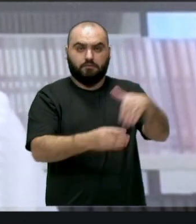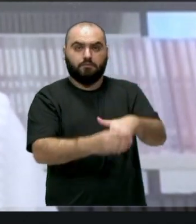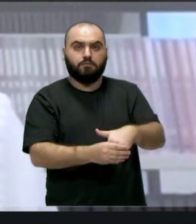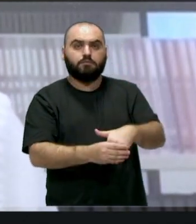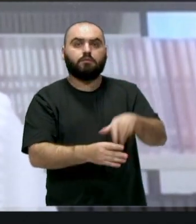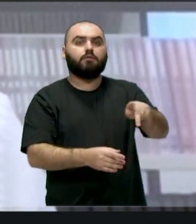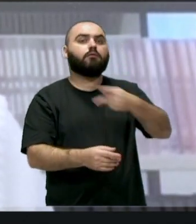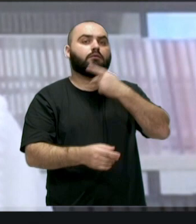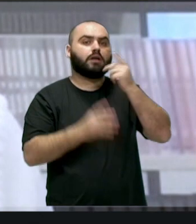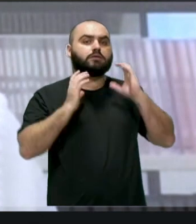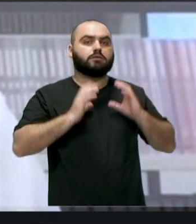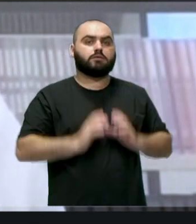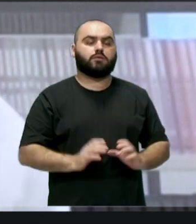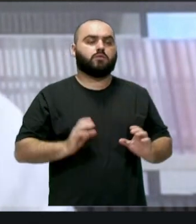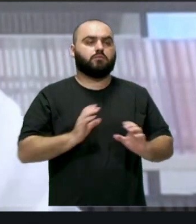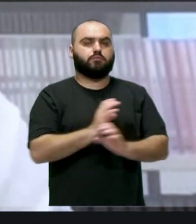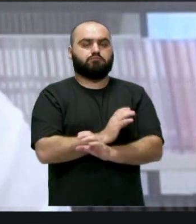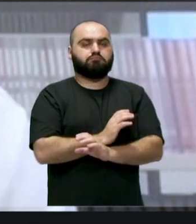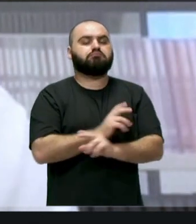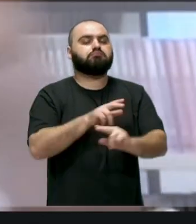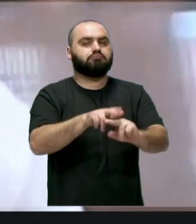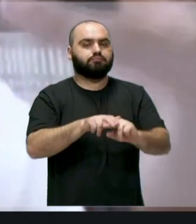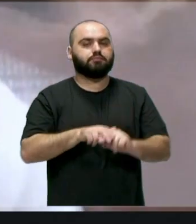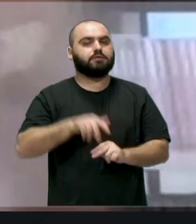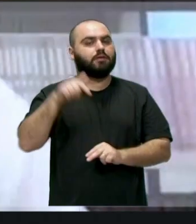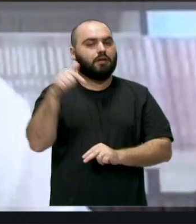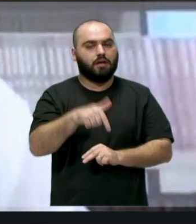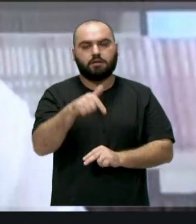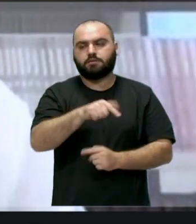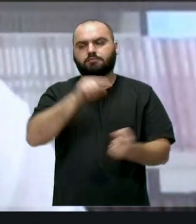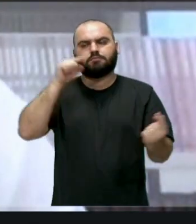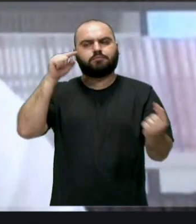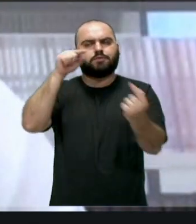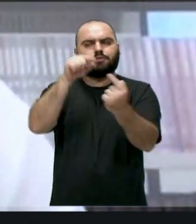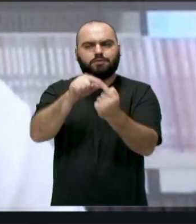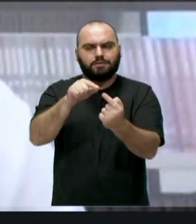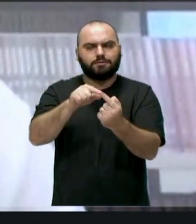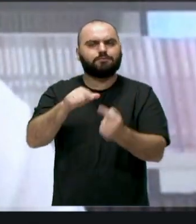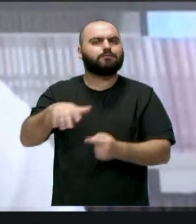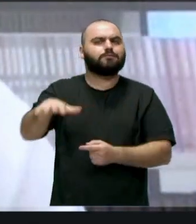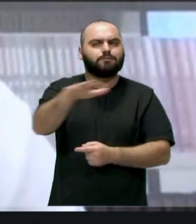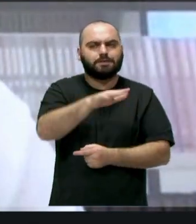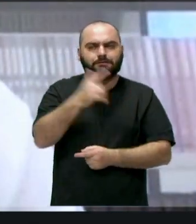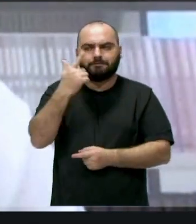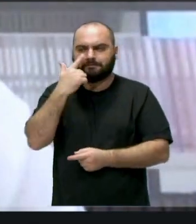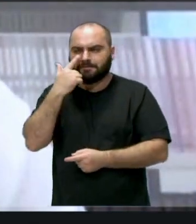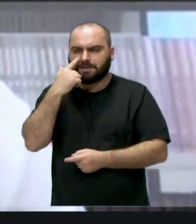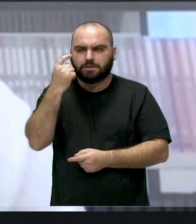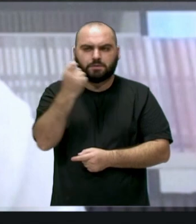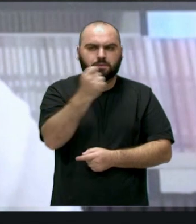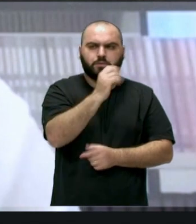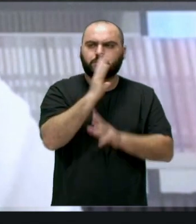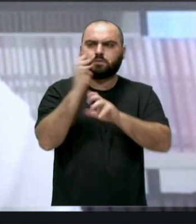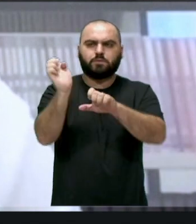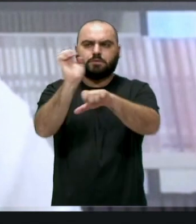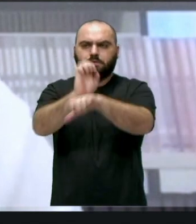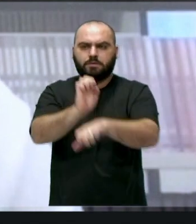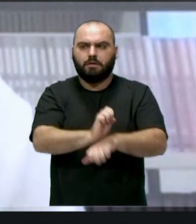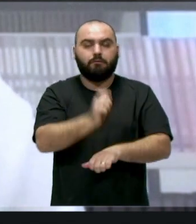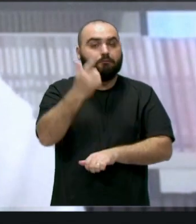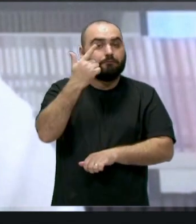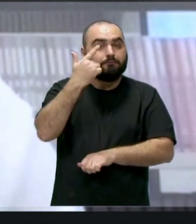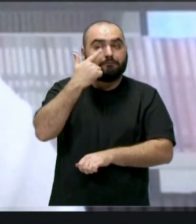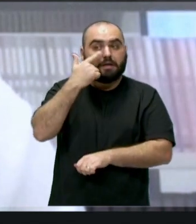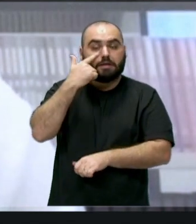a plena cidadania. Então, esse foi o grande motivo que nos fez aí rodar aí grande parte do estado e abraçar essa campanha